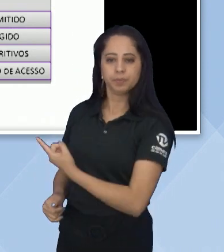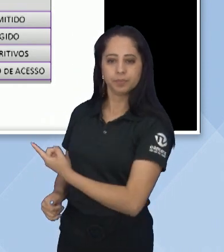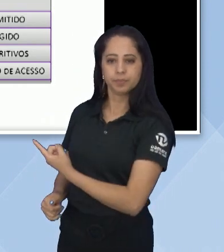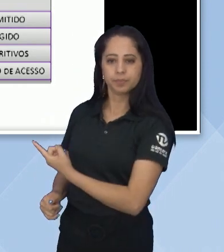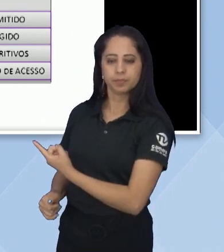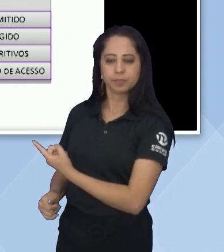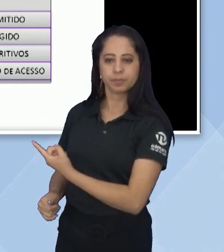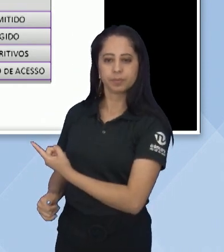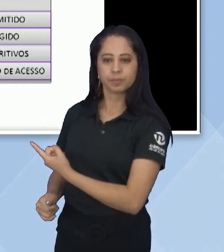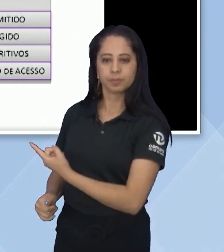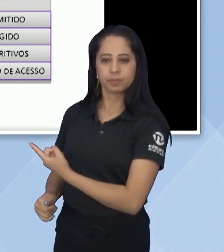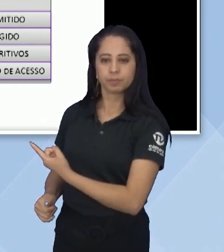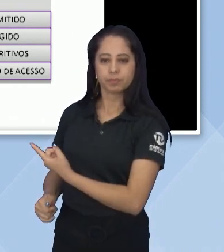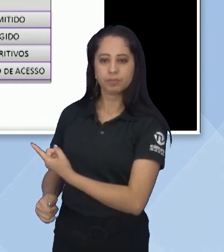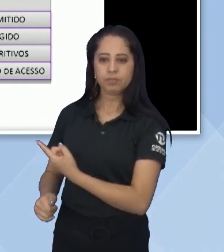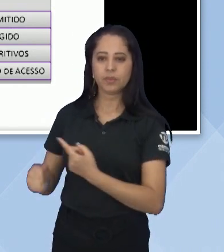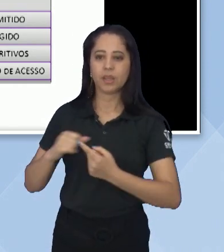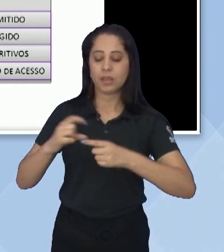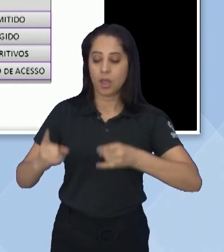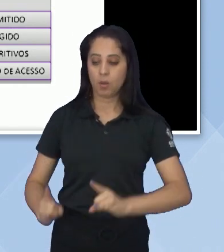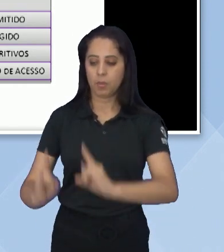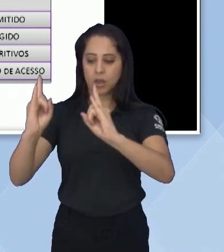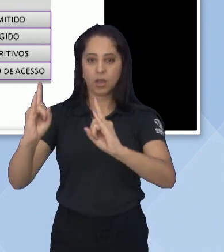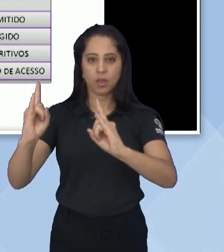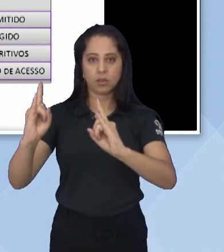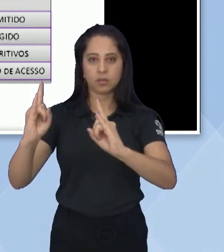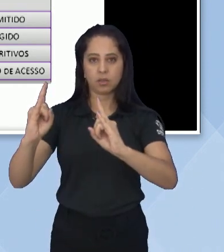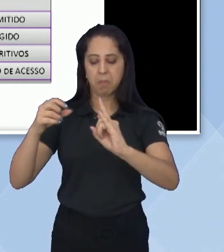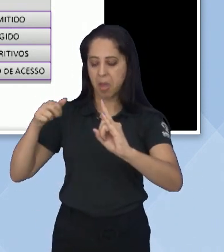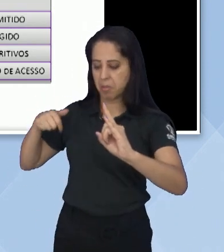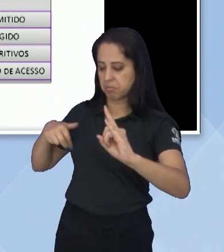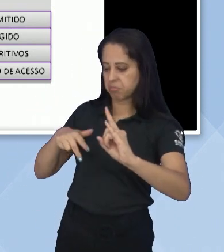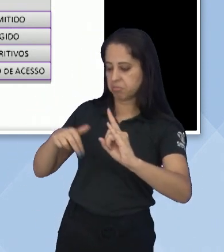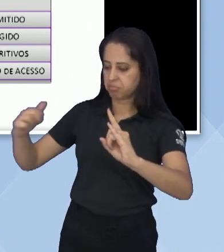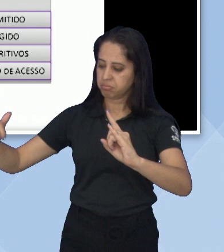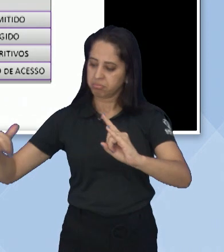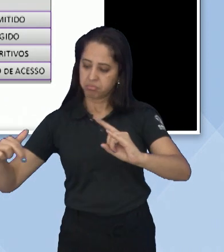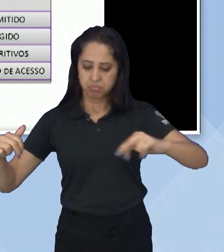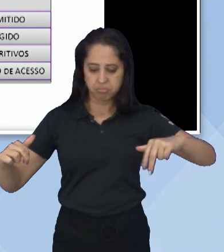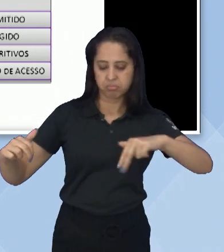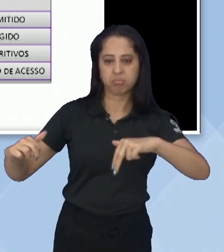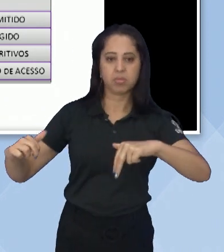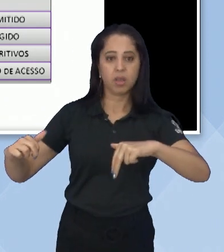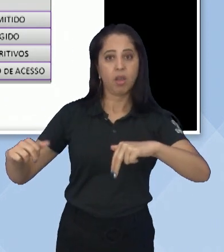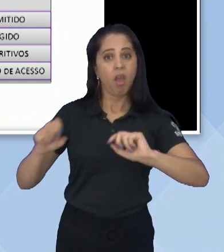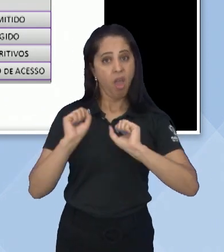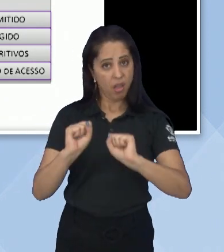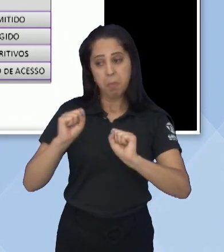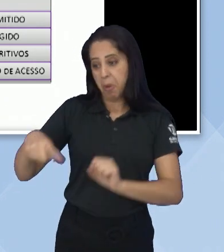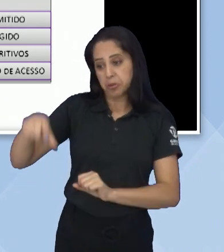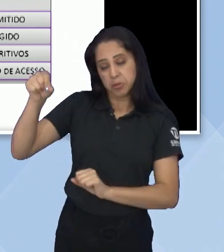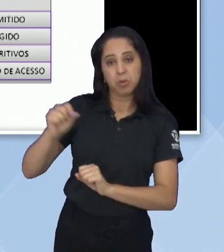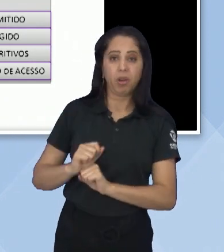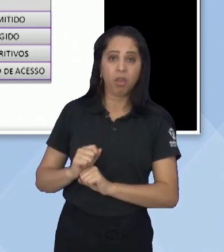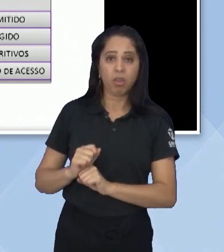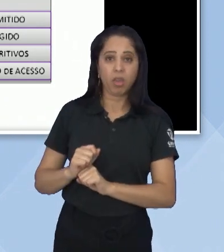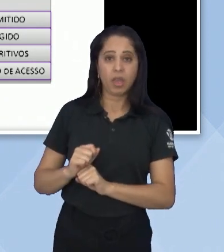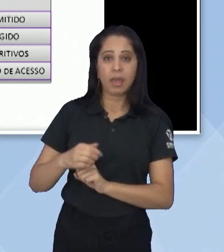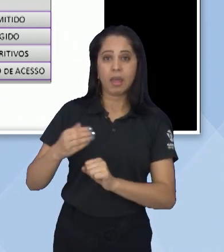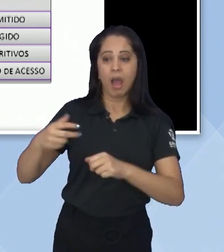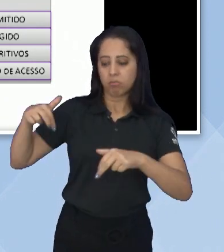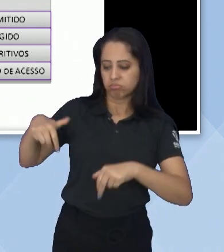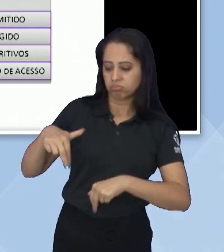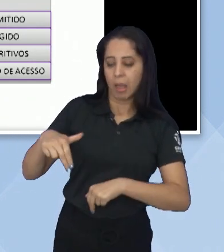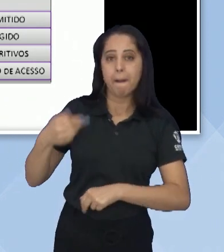uma zona de uso e o imóvel tem acesso para os dois ele pode escolher os alinhamento Se ele quiser ele pode fazer pela Avenida ele pode fazer pelo corredor